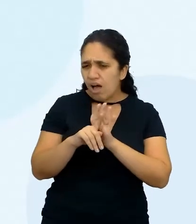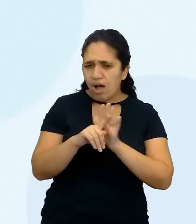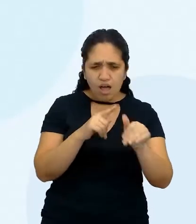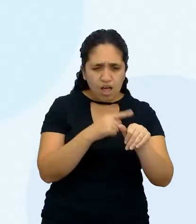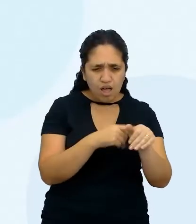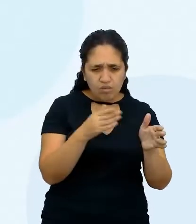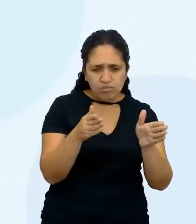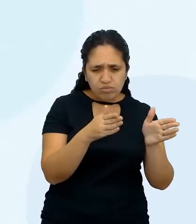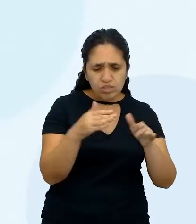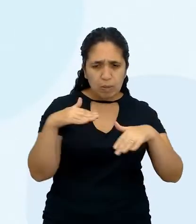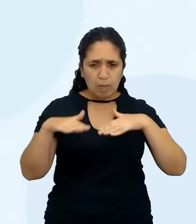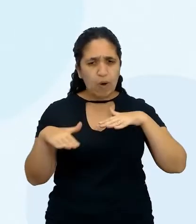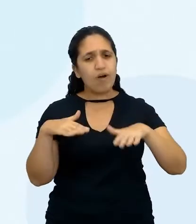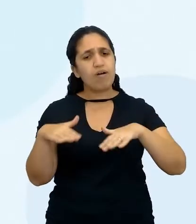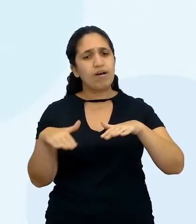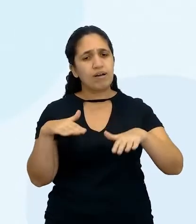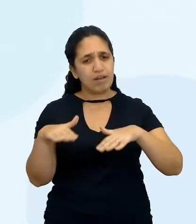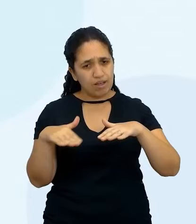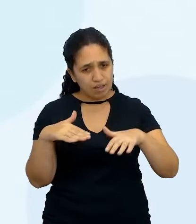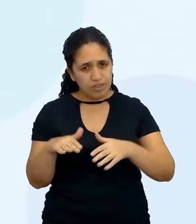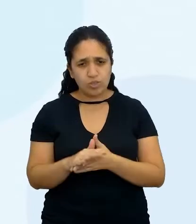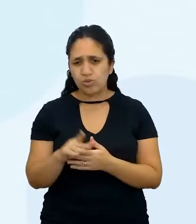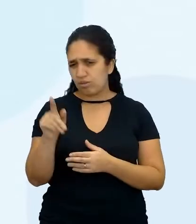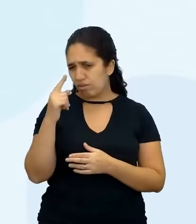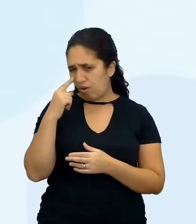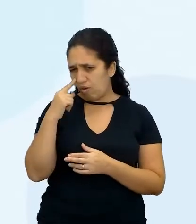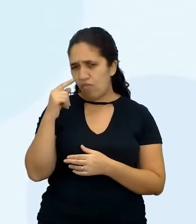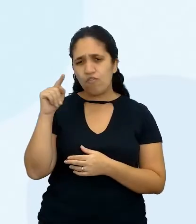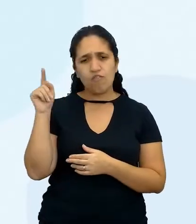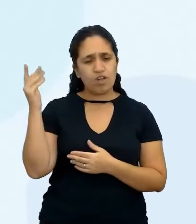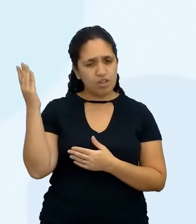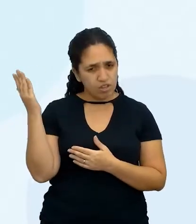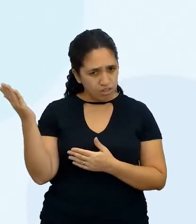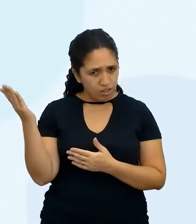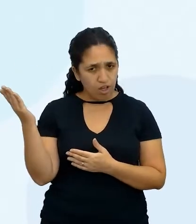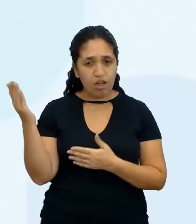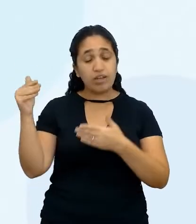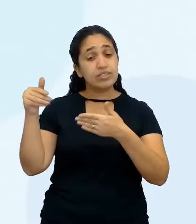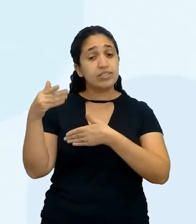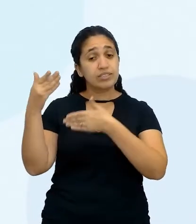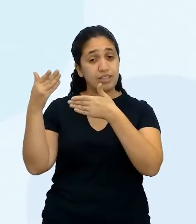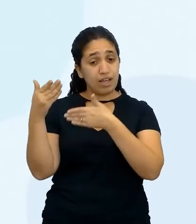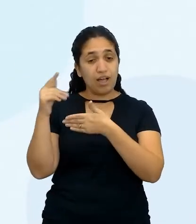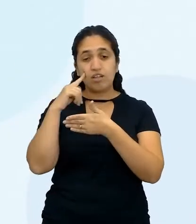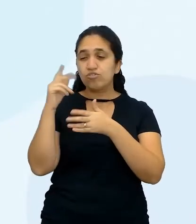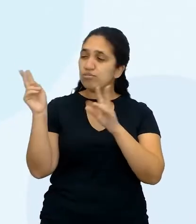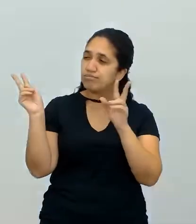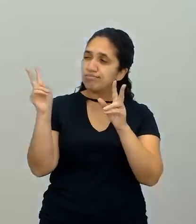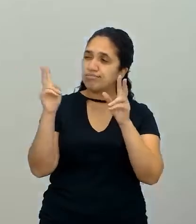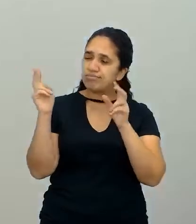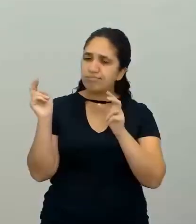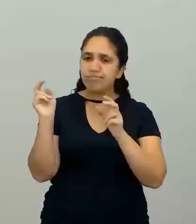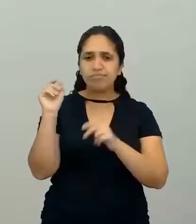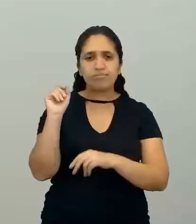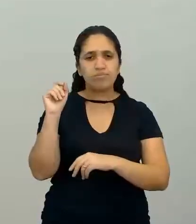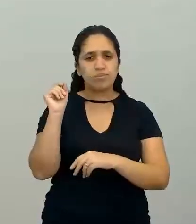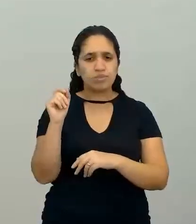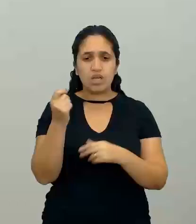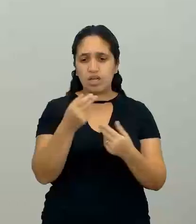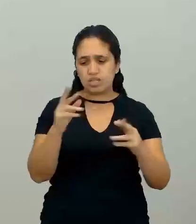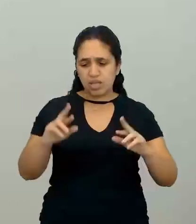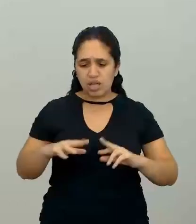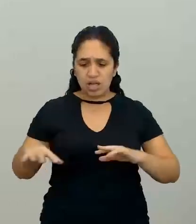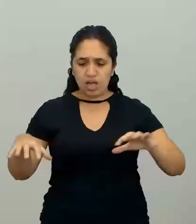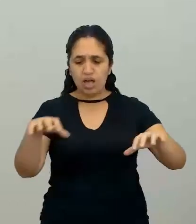e do movimento. Então vocês vejam só que com esse slide a gente percebe que essas